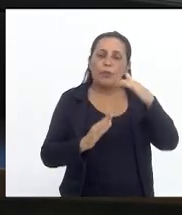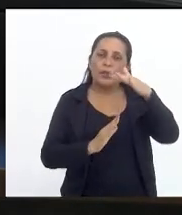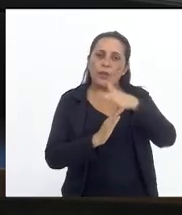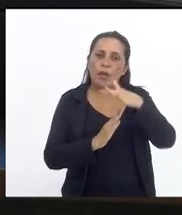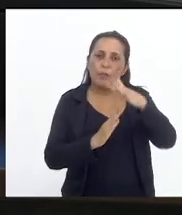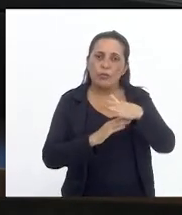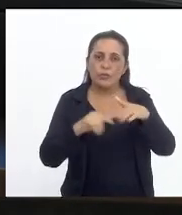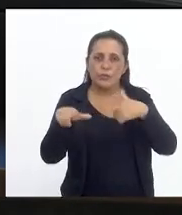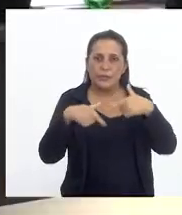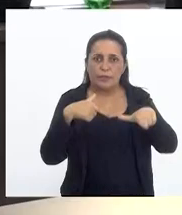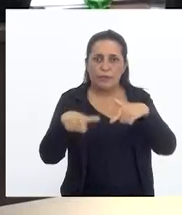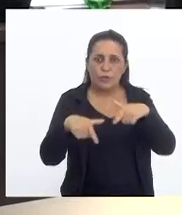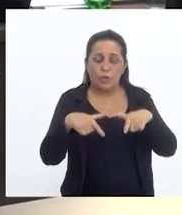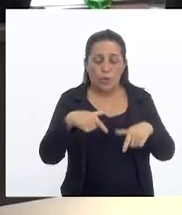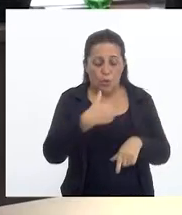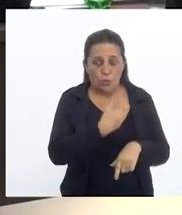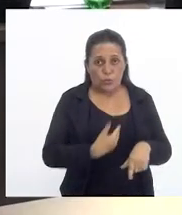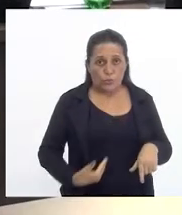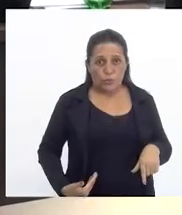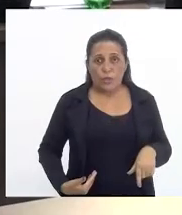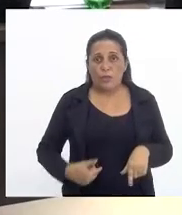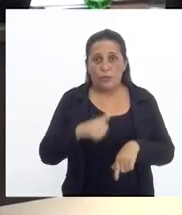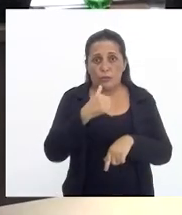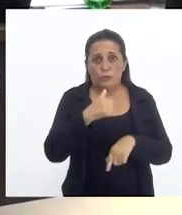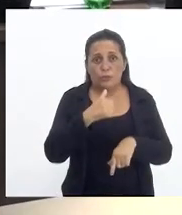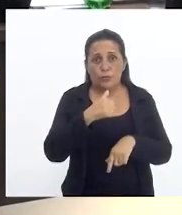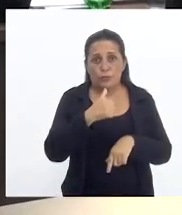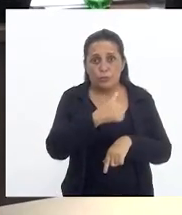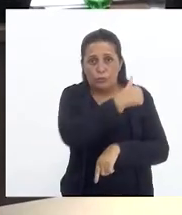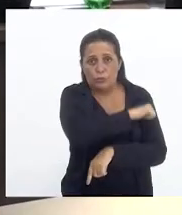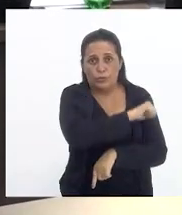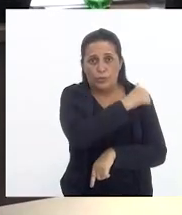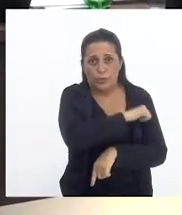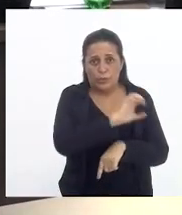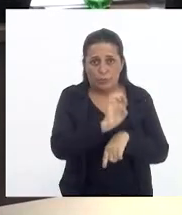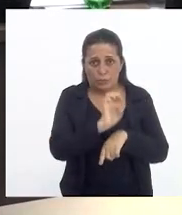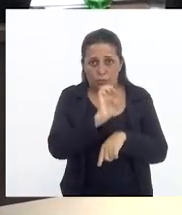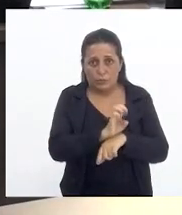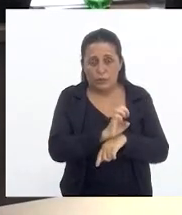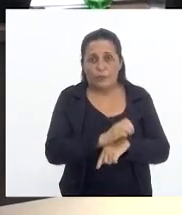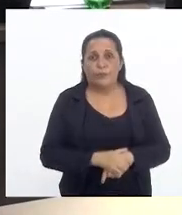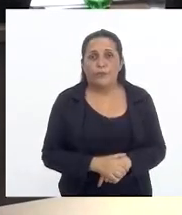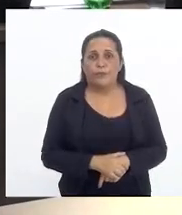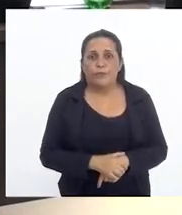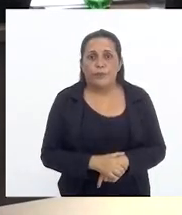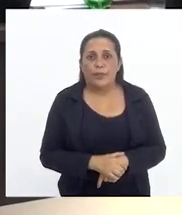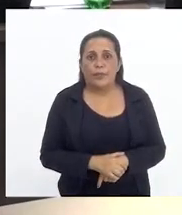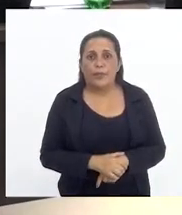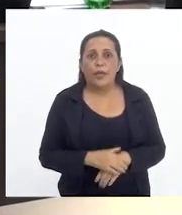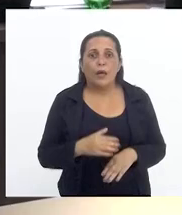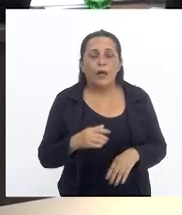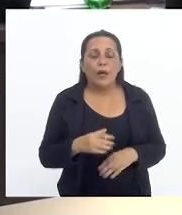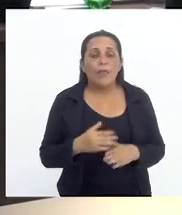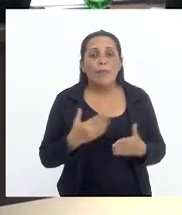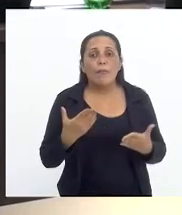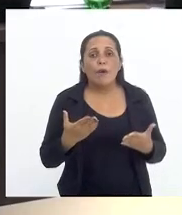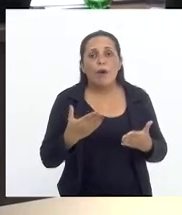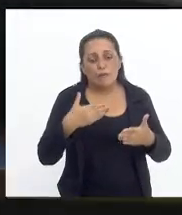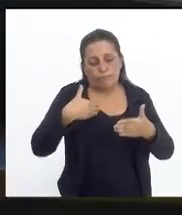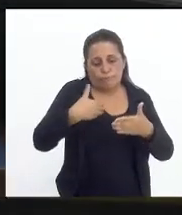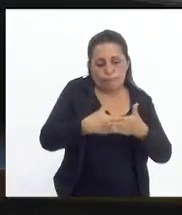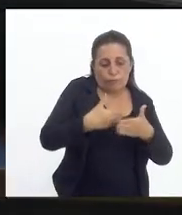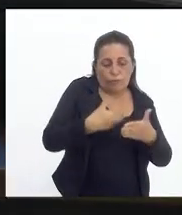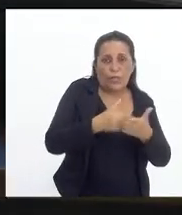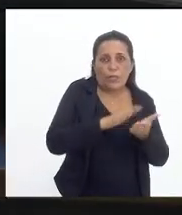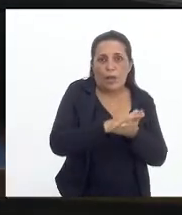serviço o estado do Rio de Janeiro embora a gente conste aí que não fez nada não é verdade o estado de